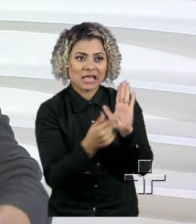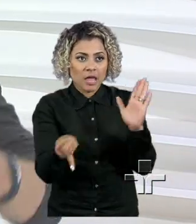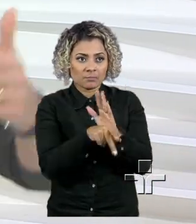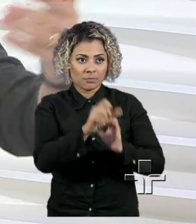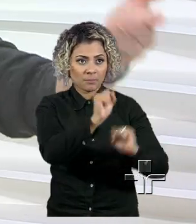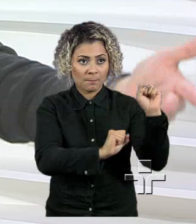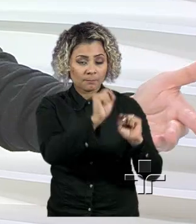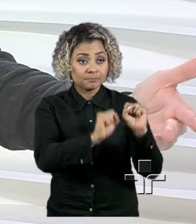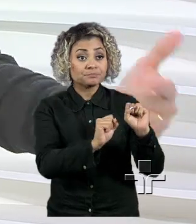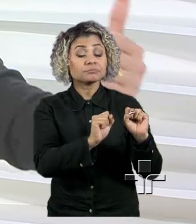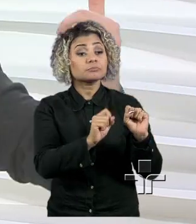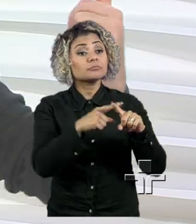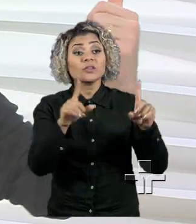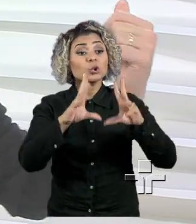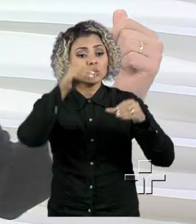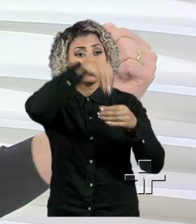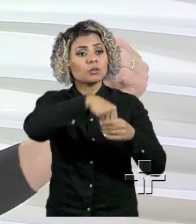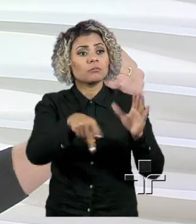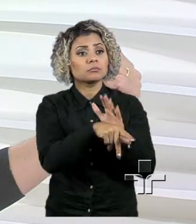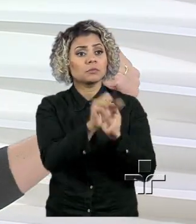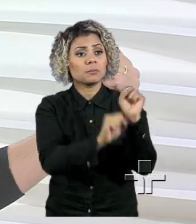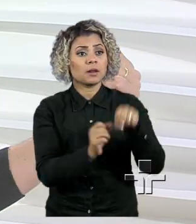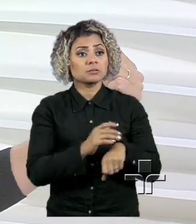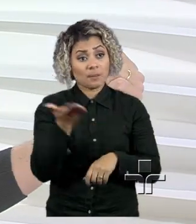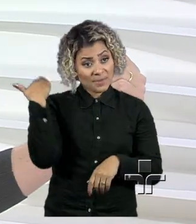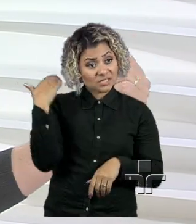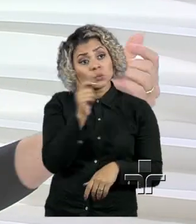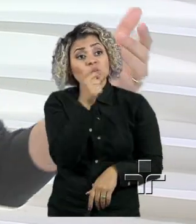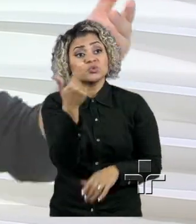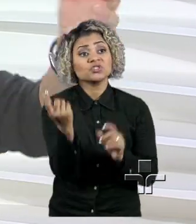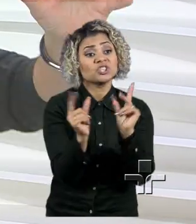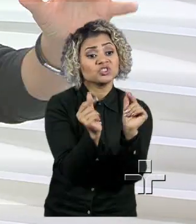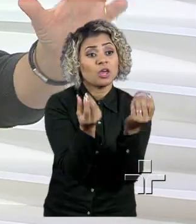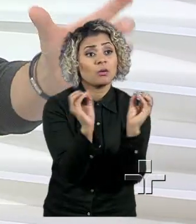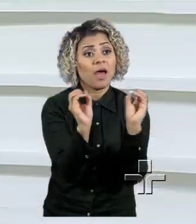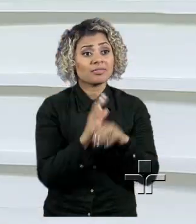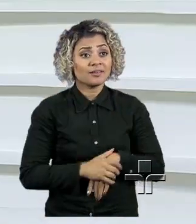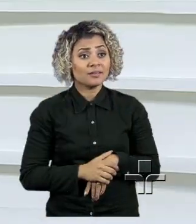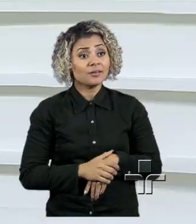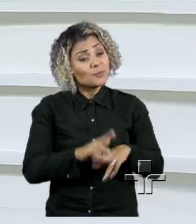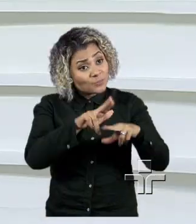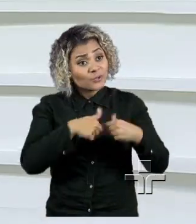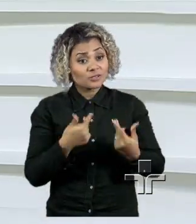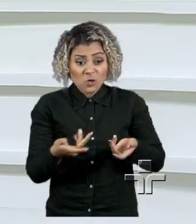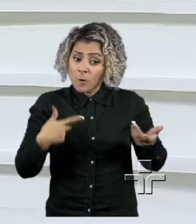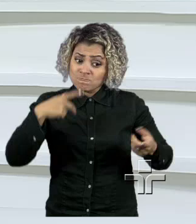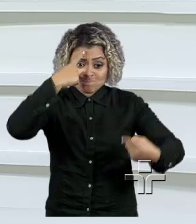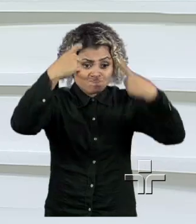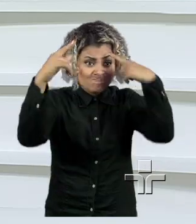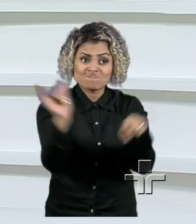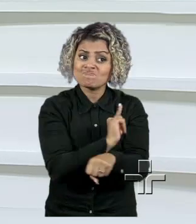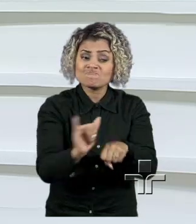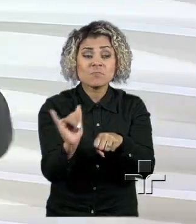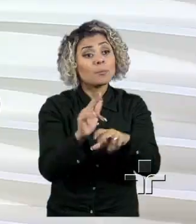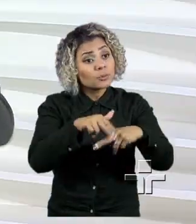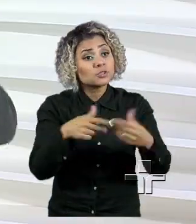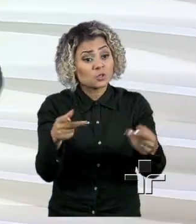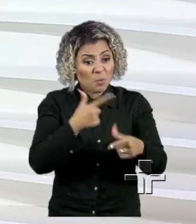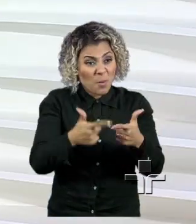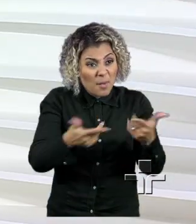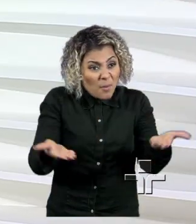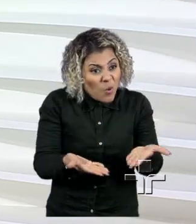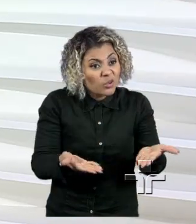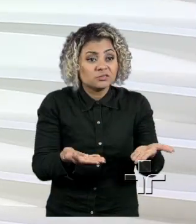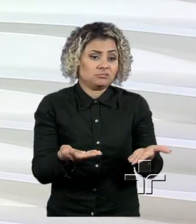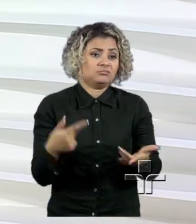feito internamente. Por quê? Porque no passado não teve dinheiro para fazer. Então, talvez seja esse o problema da geração de hoje. E, por outro lado, a